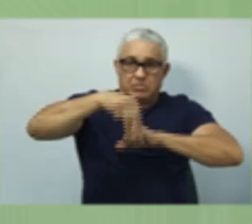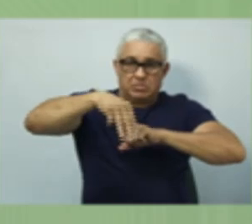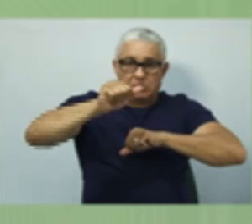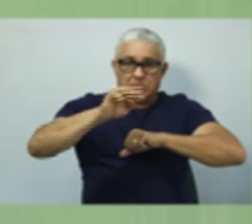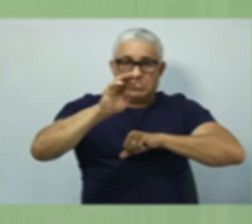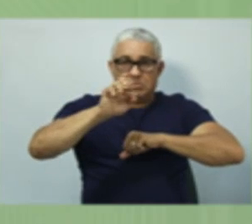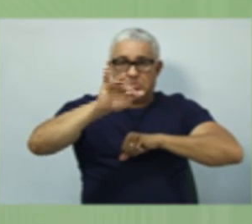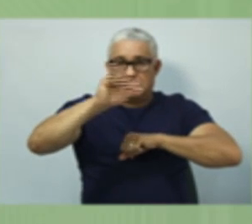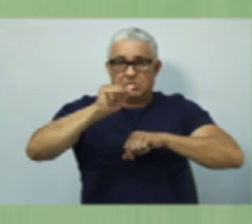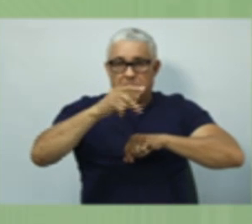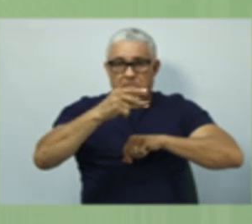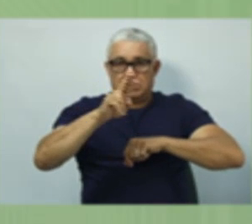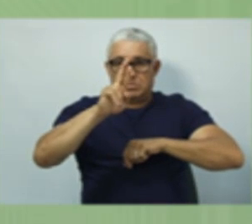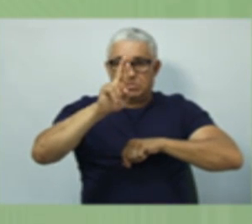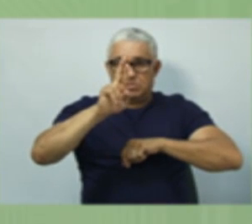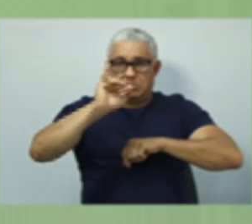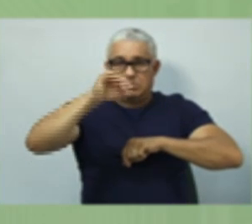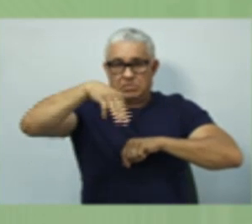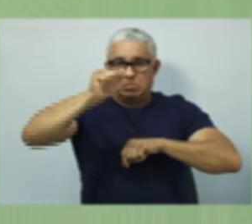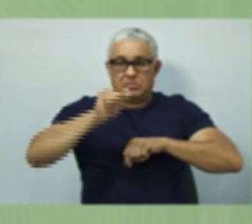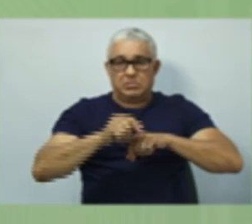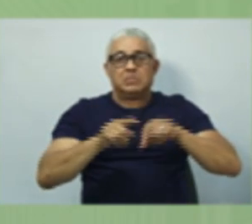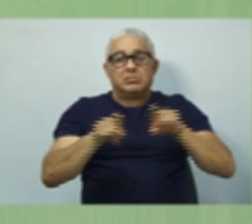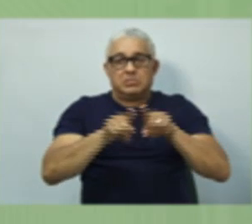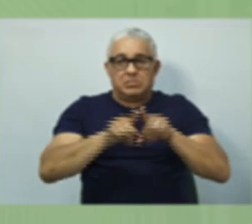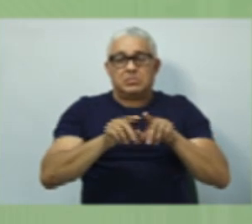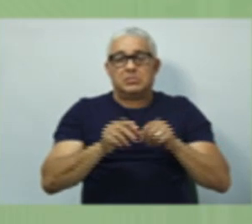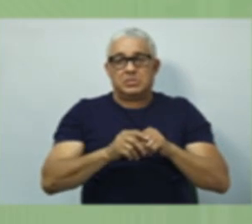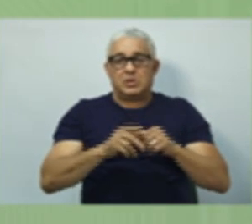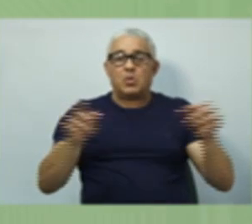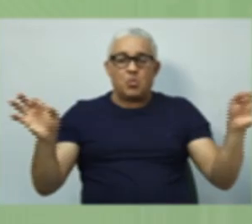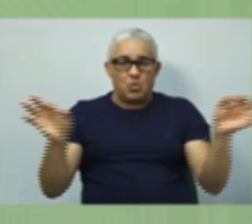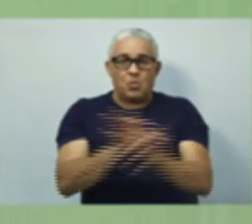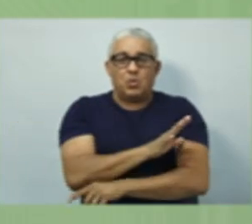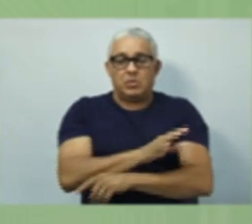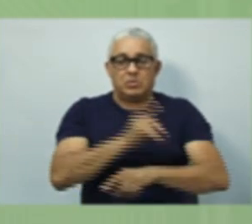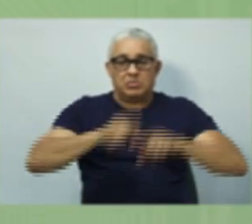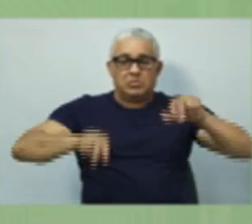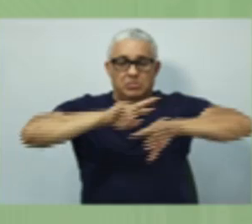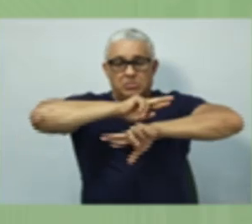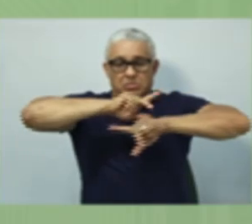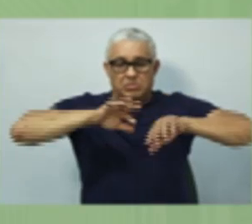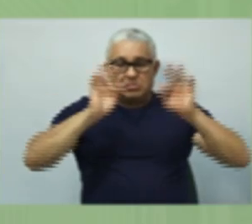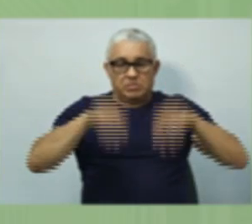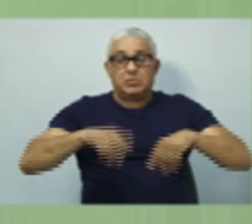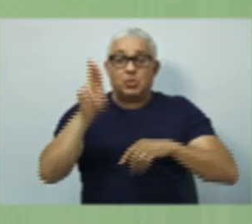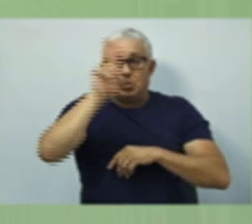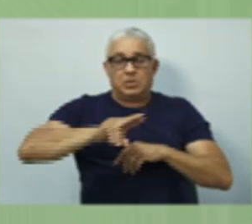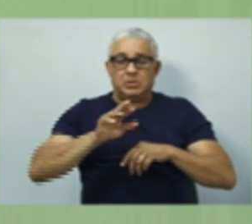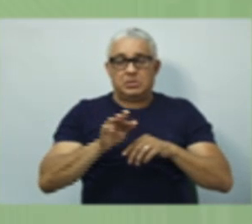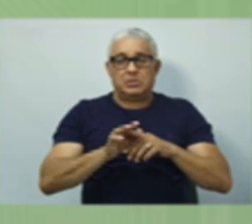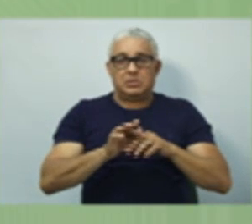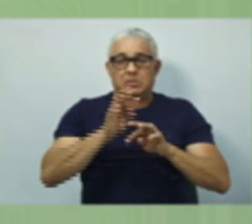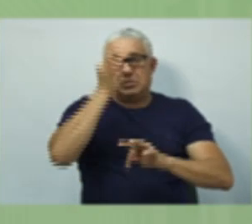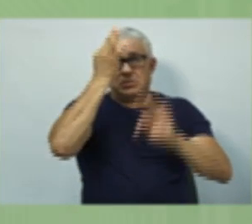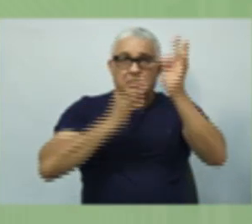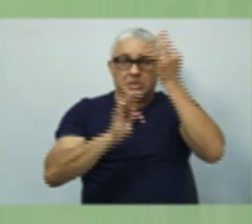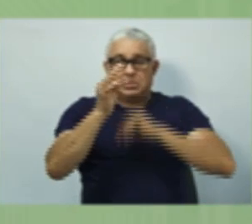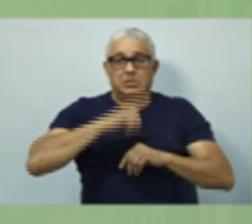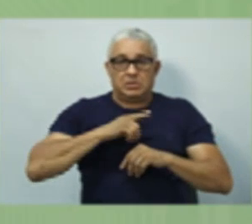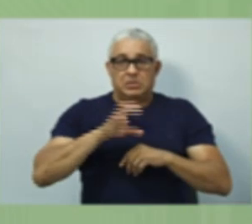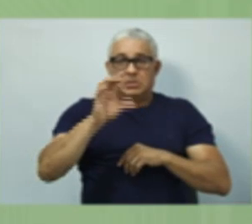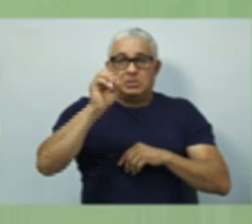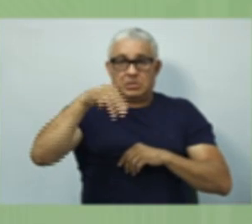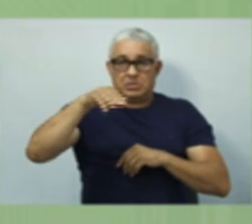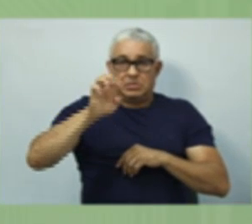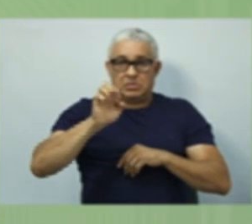matéria-prima em produtos acabados, utilizando a tecnologia, como nós falamos anteriormente. E também temos o comércio